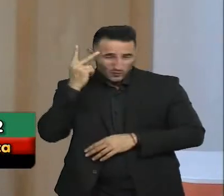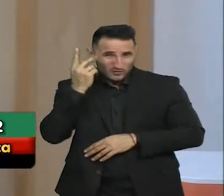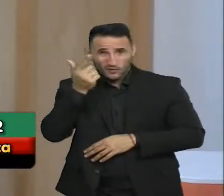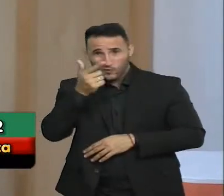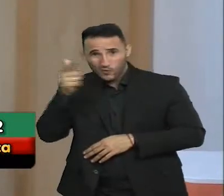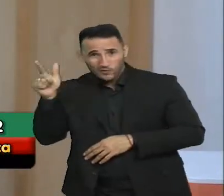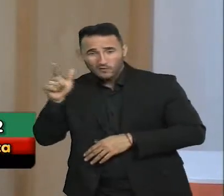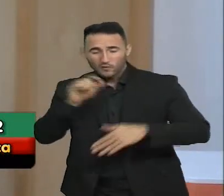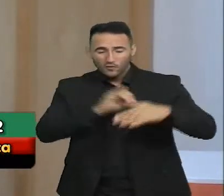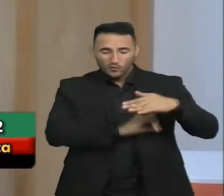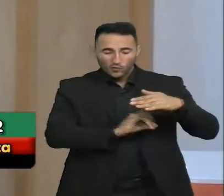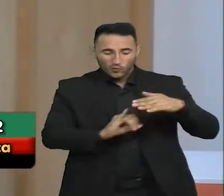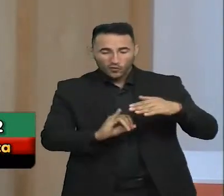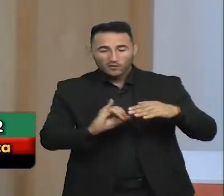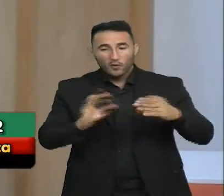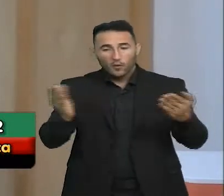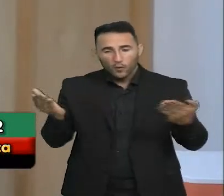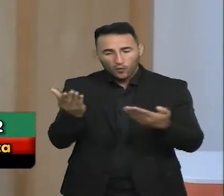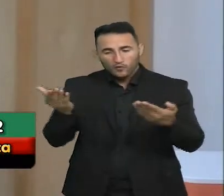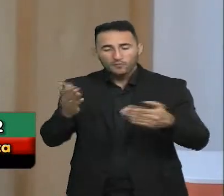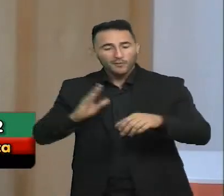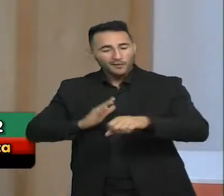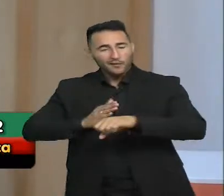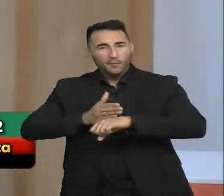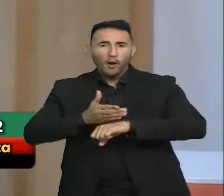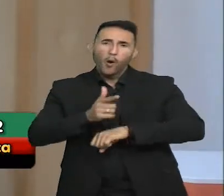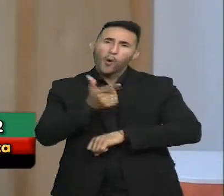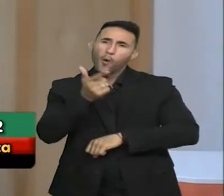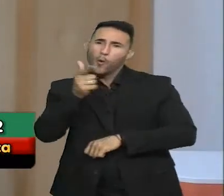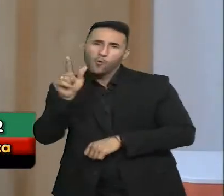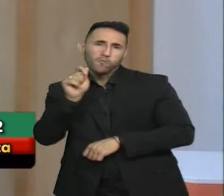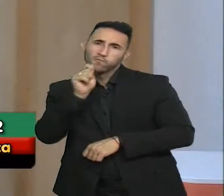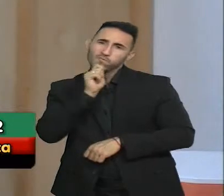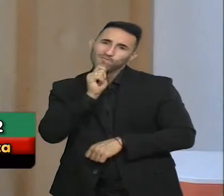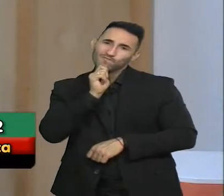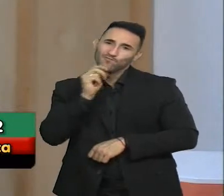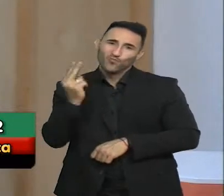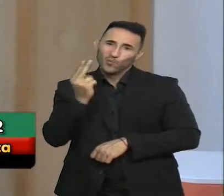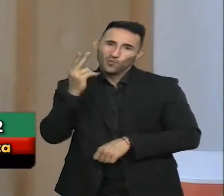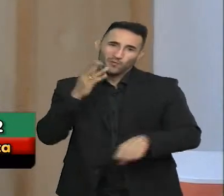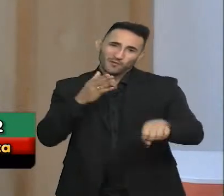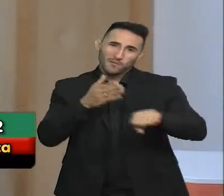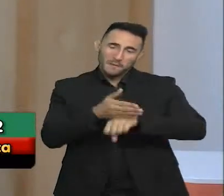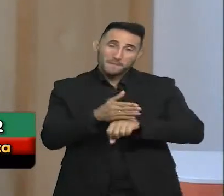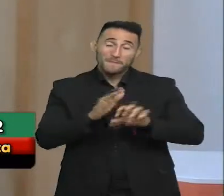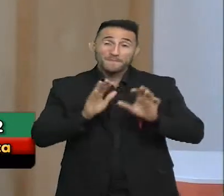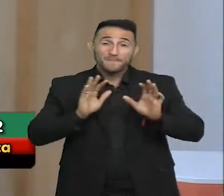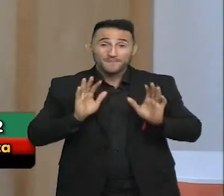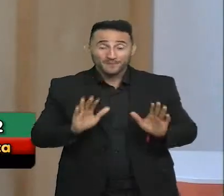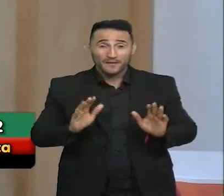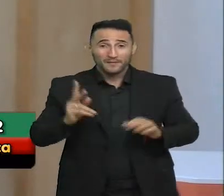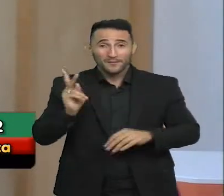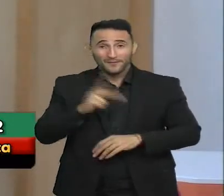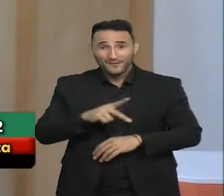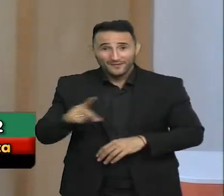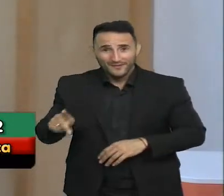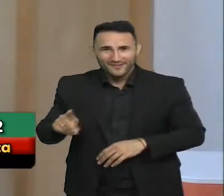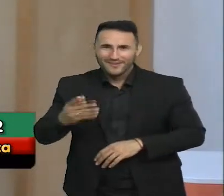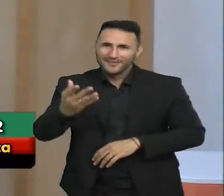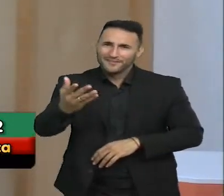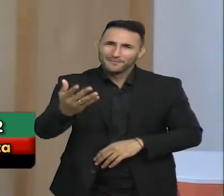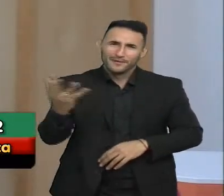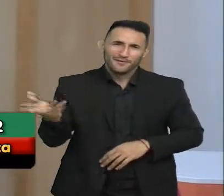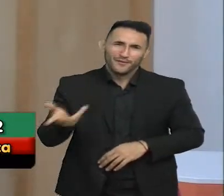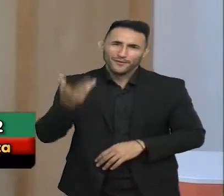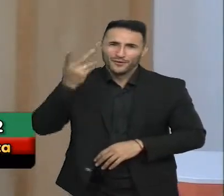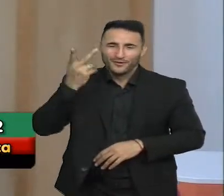outras instituições que aqui se fazem presente, e outras que, infelizmente, não puderam estar presentes. Professora Mazé, a sua lei foi fantástica,